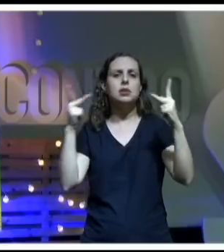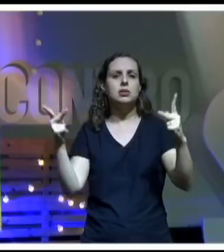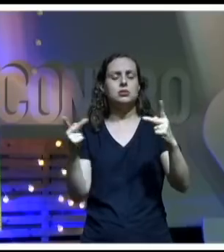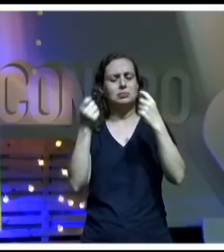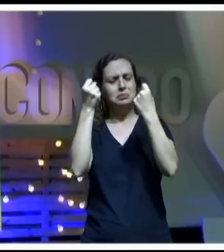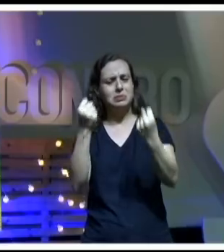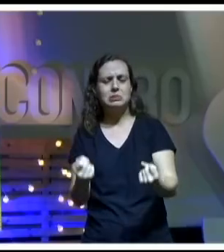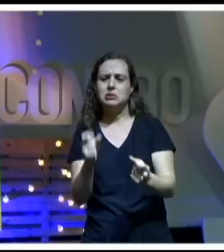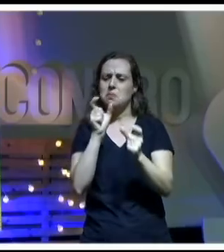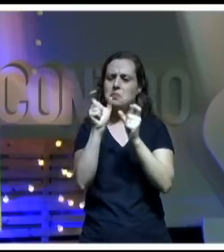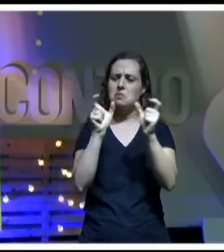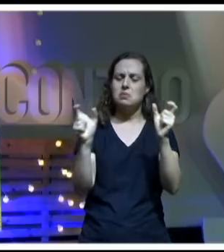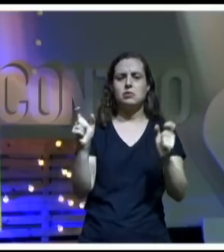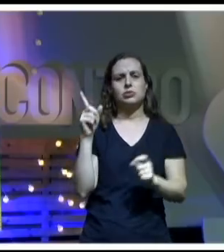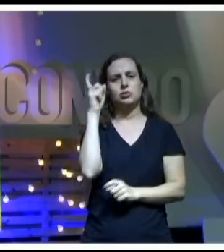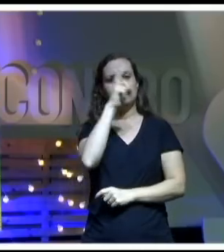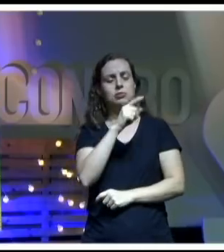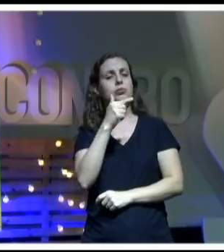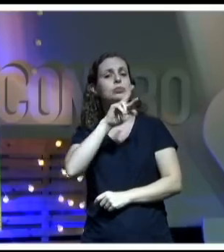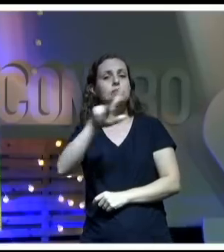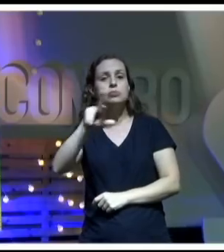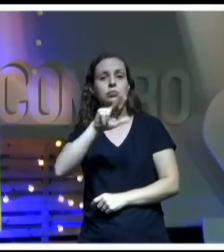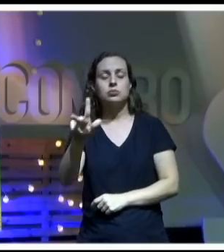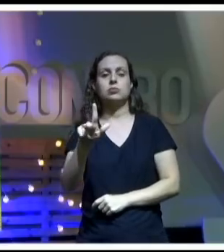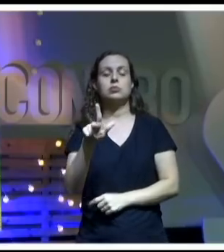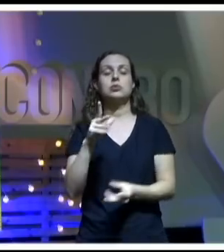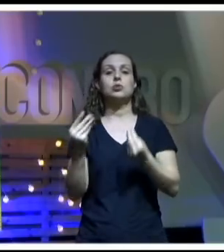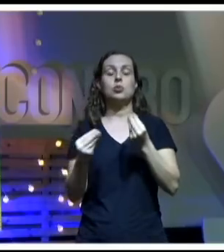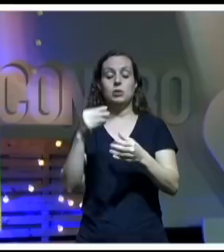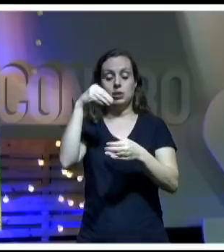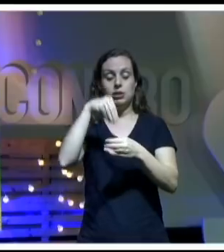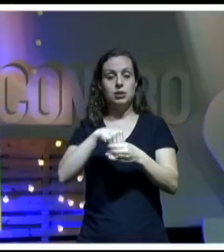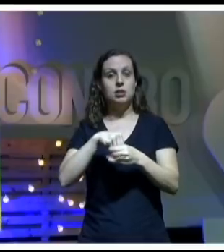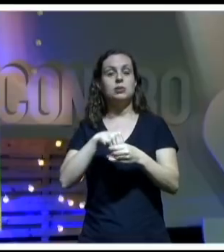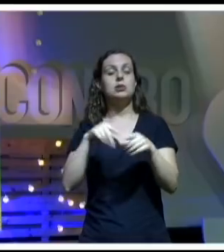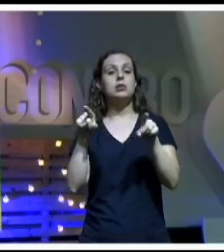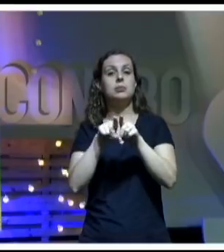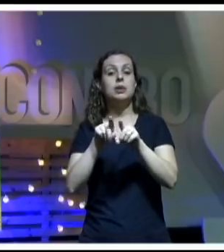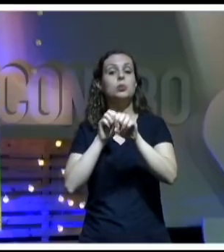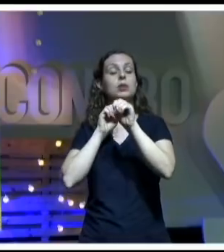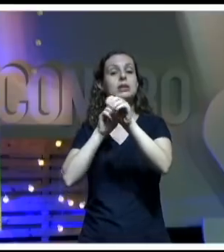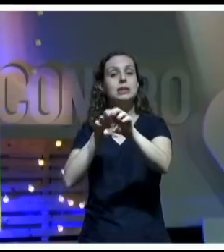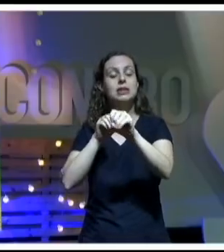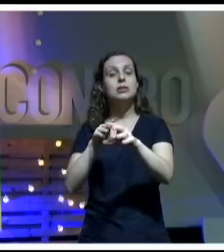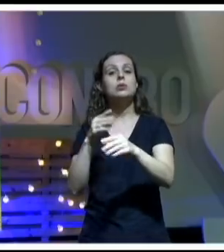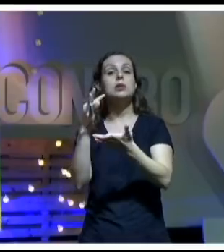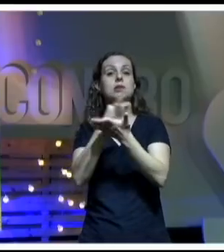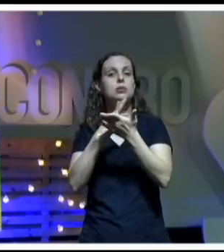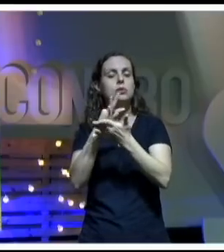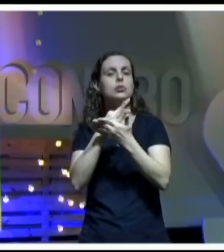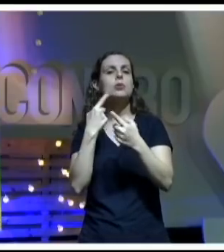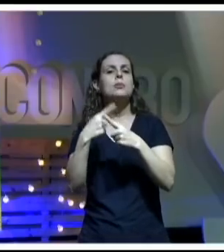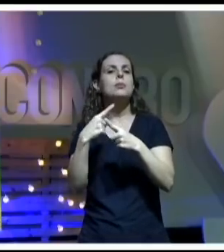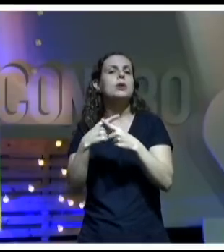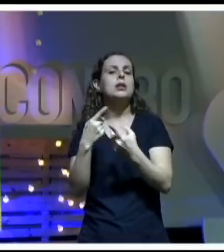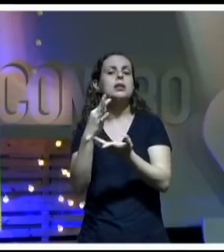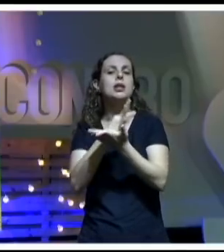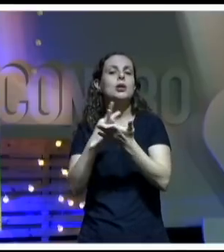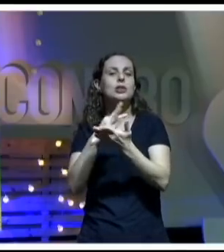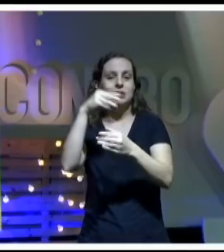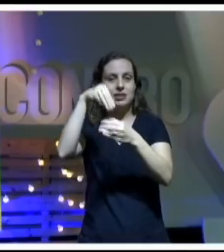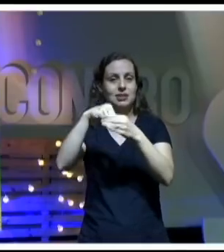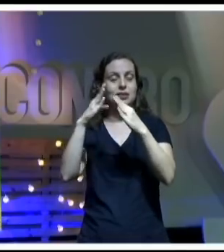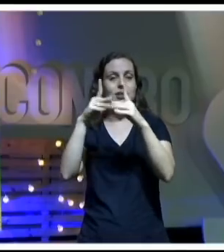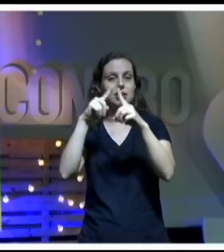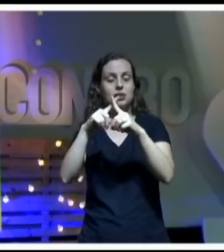preservar a orientação é 13 o lógica do contemporâneo academicismo teológico insistindo que o discurso teológico da igreja